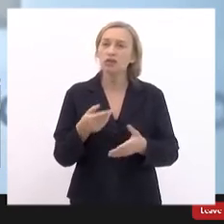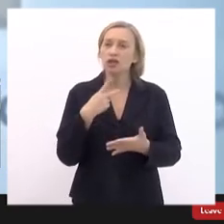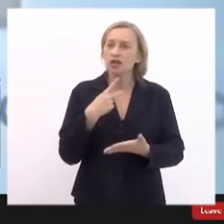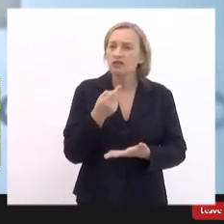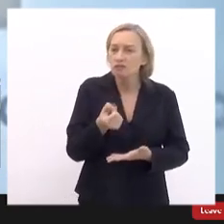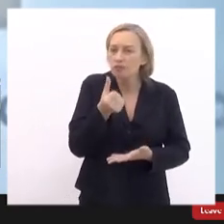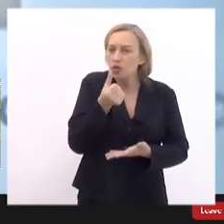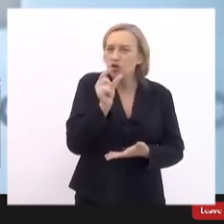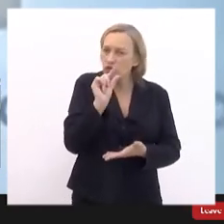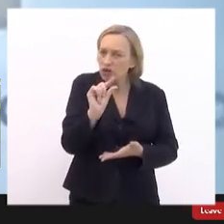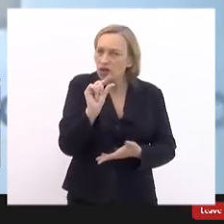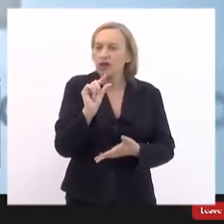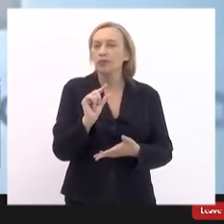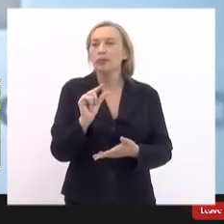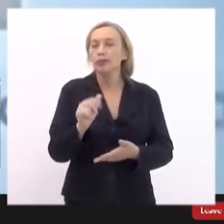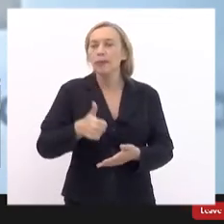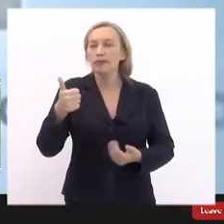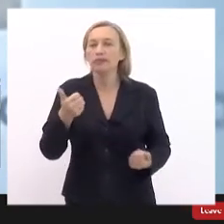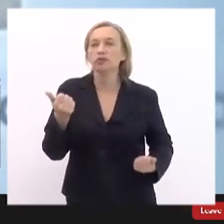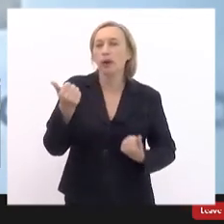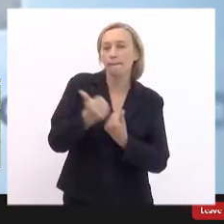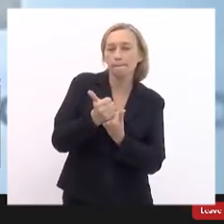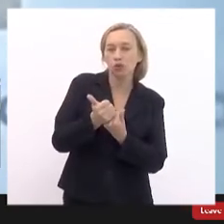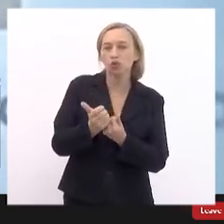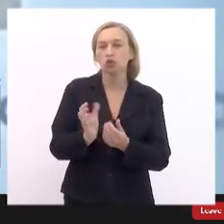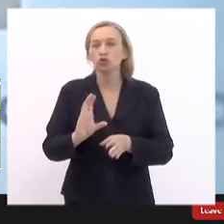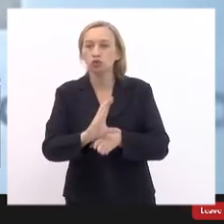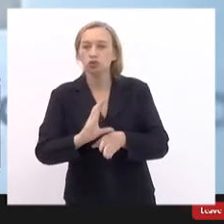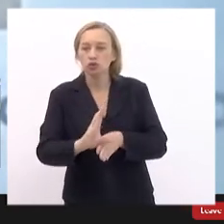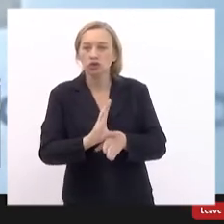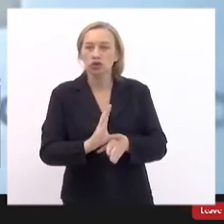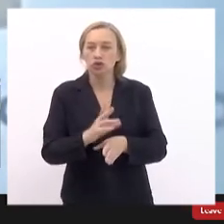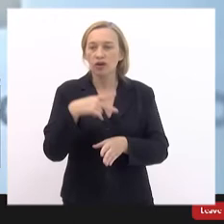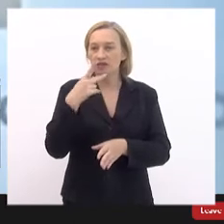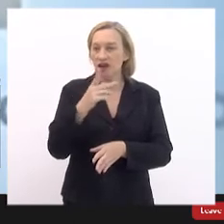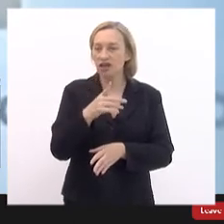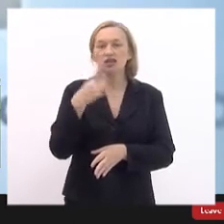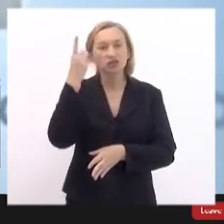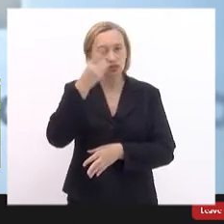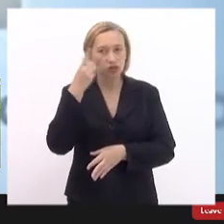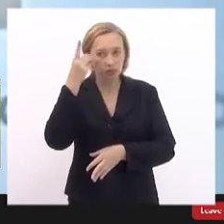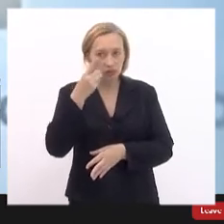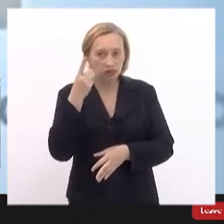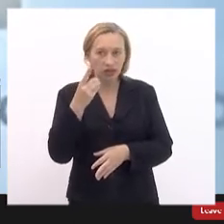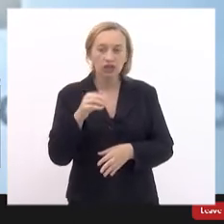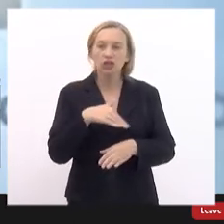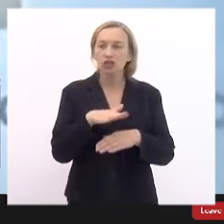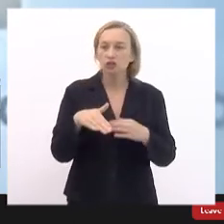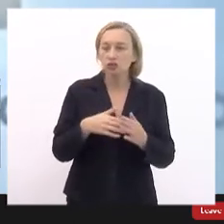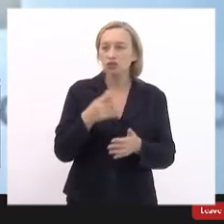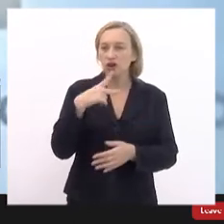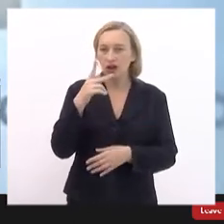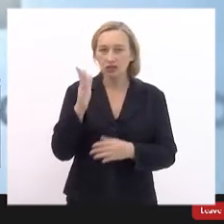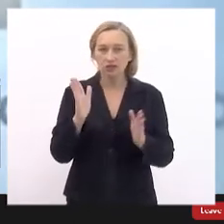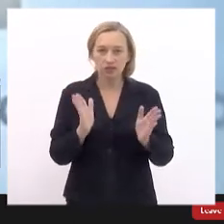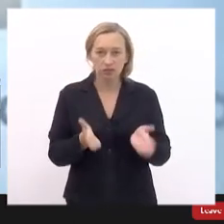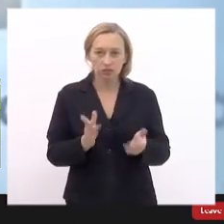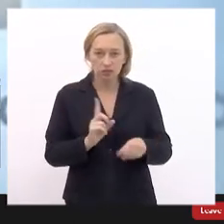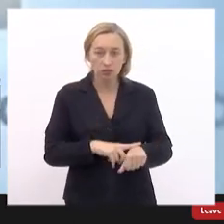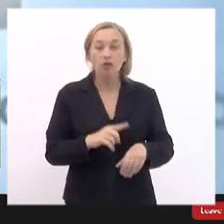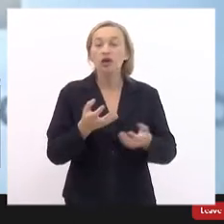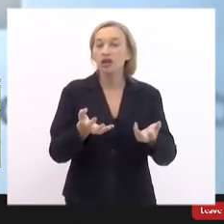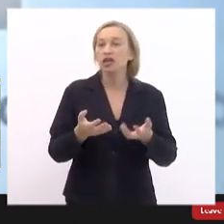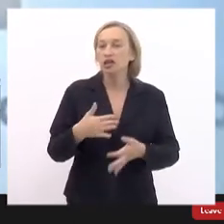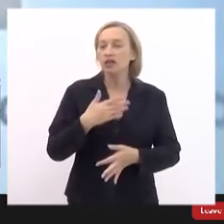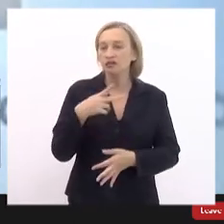uma pincelada. Primeiro, o apoio deste conselho com relação às falas dos deputados e às citações feitas. Mas eu gostaria de